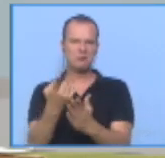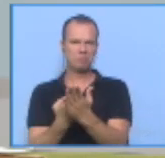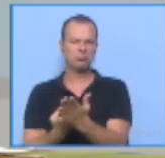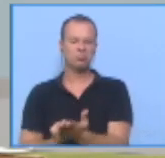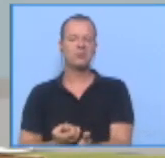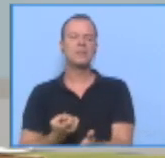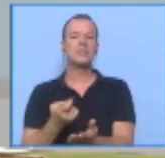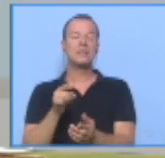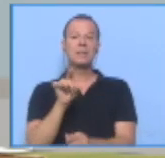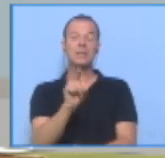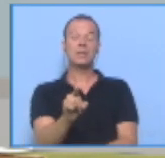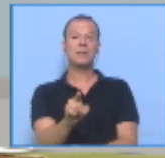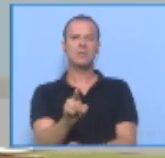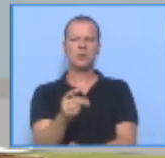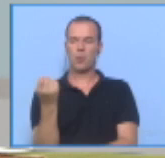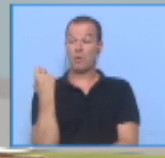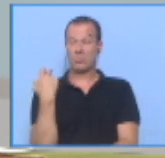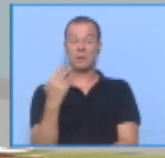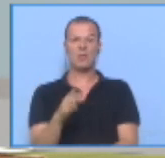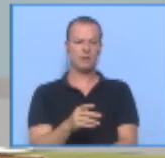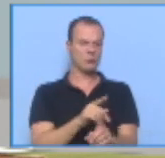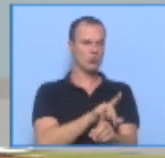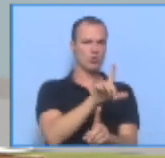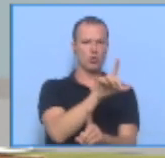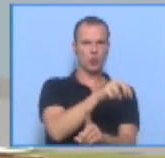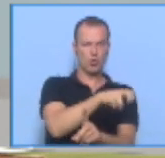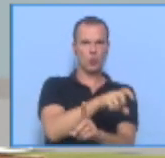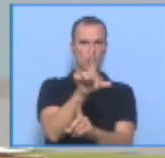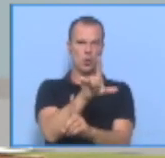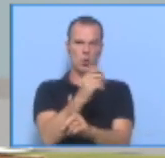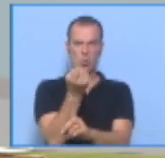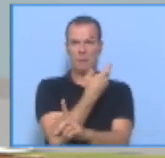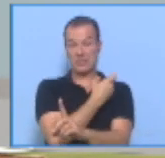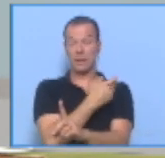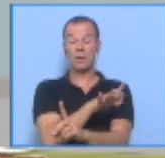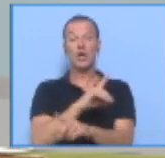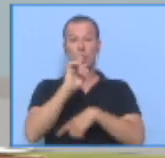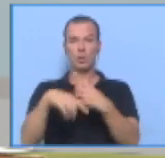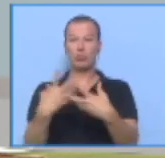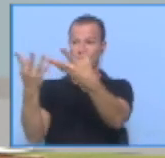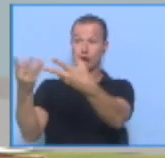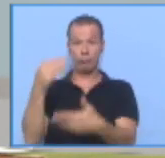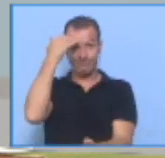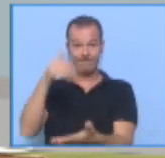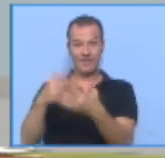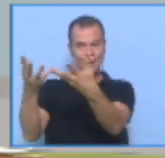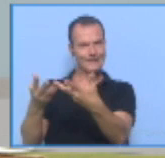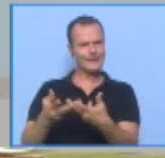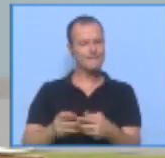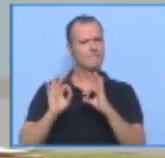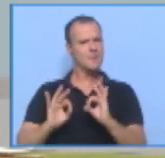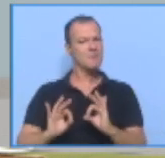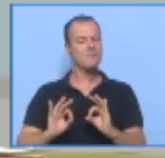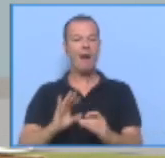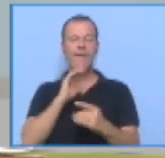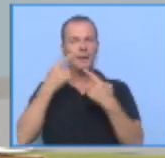foi o ano passado, entre junho e julho do ano passado foi feito, e entretanto os dados foram trabalhados e que permite